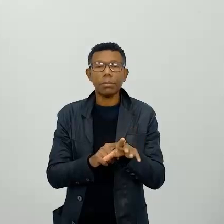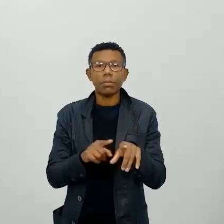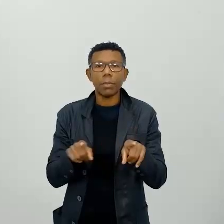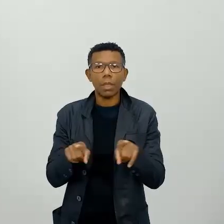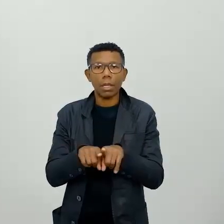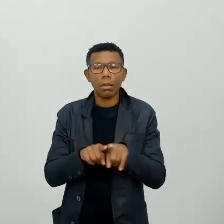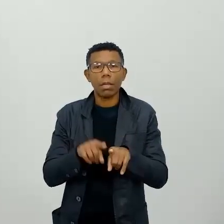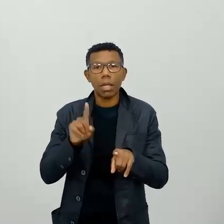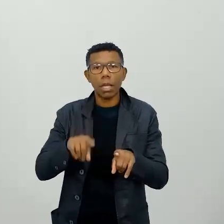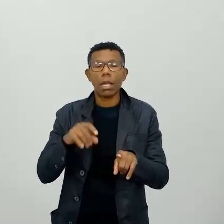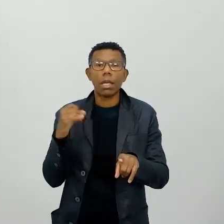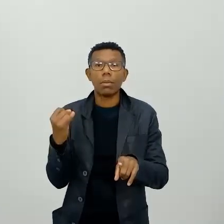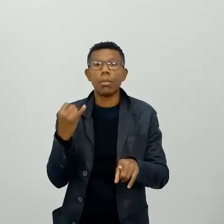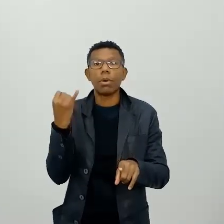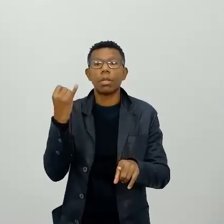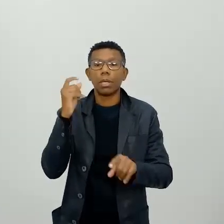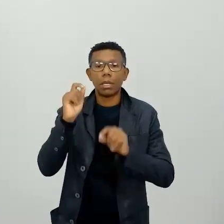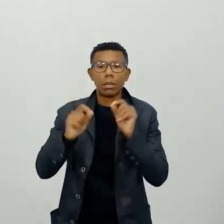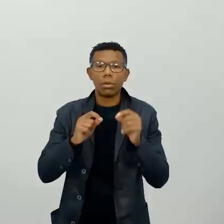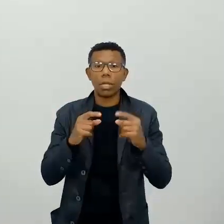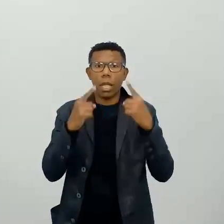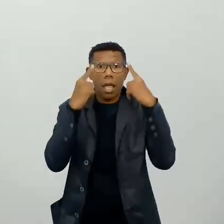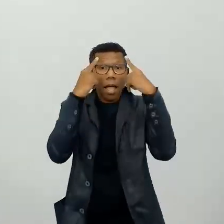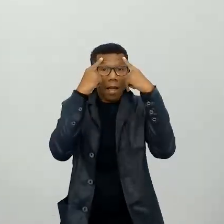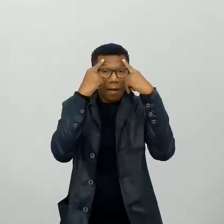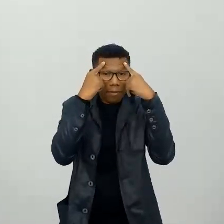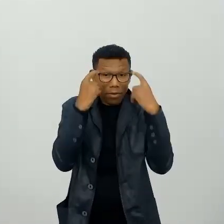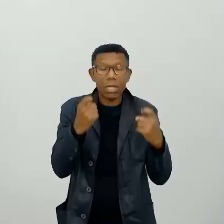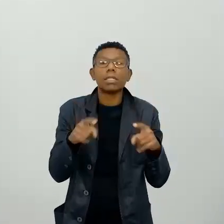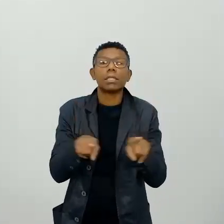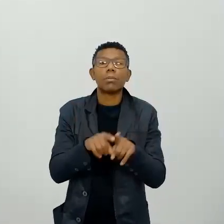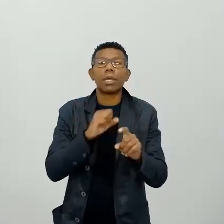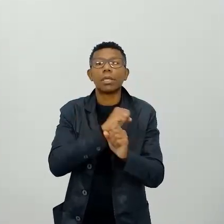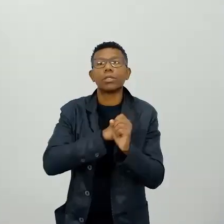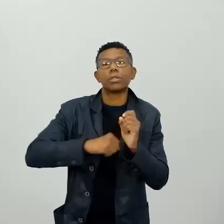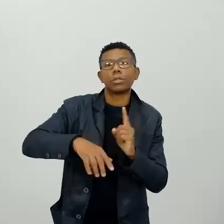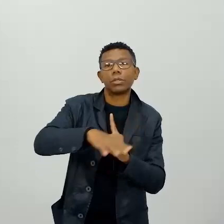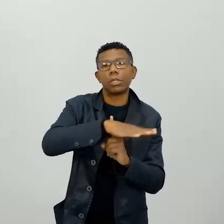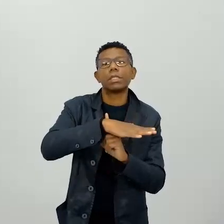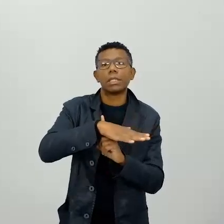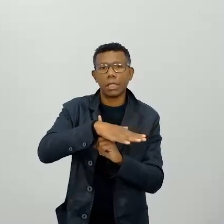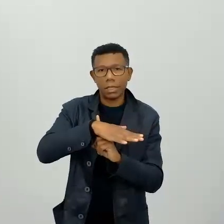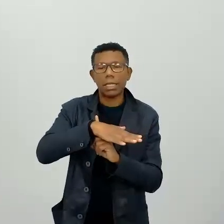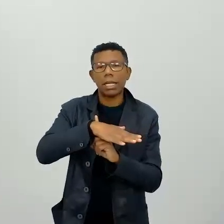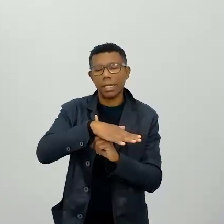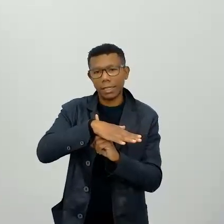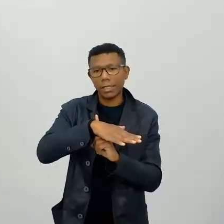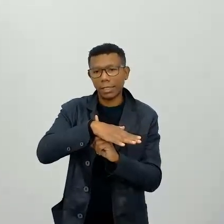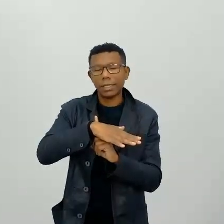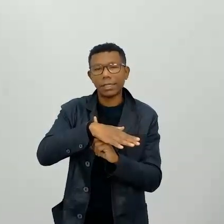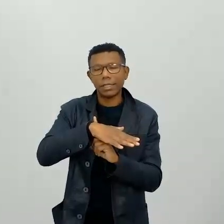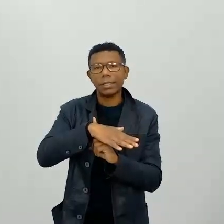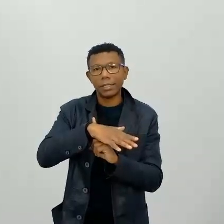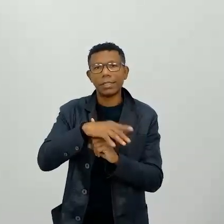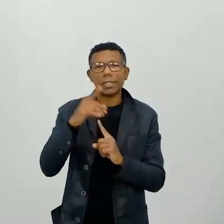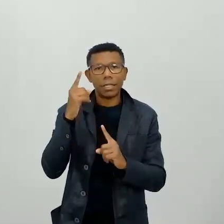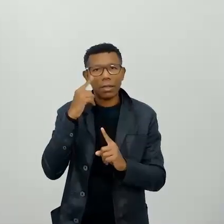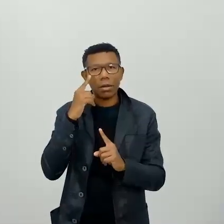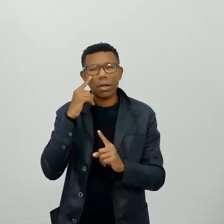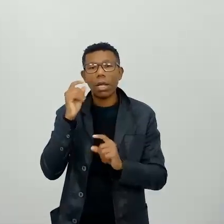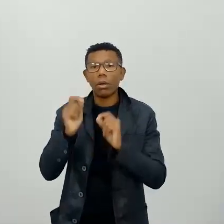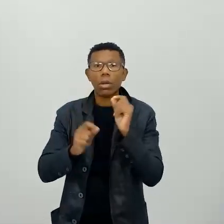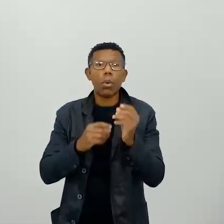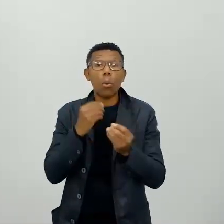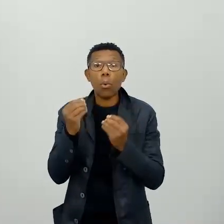que é importante pensar na violência na formação da sociedade, Sim. né? Então, ele traz esse olhar de